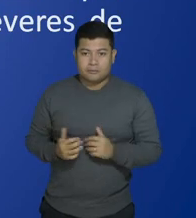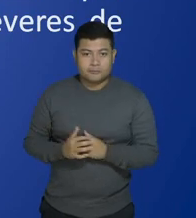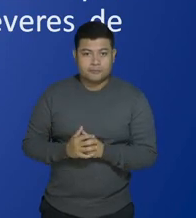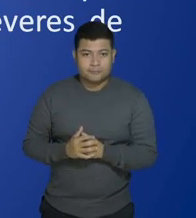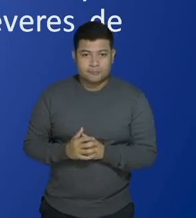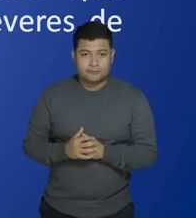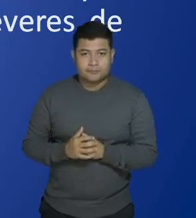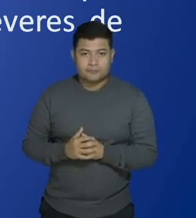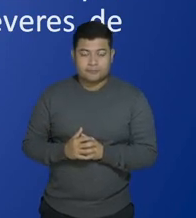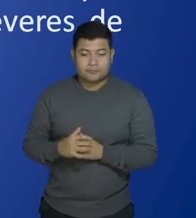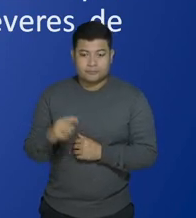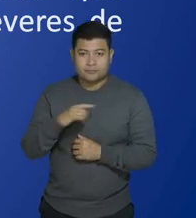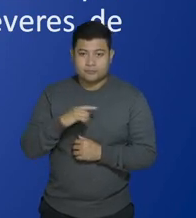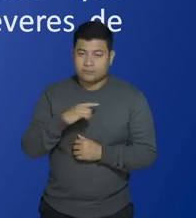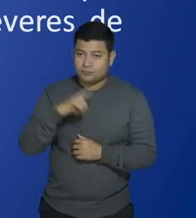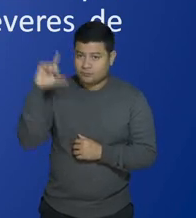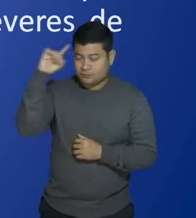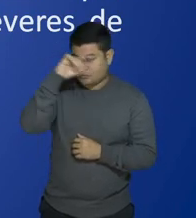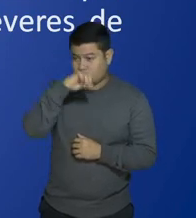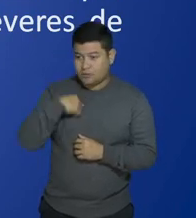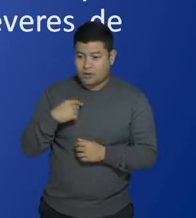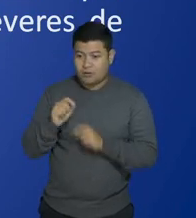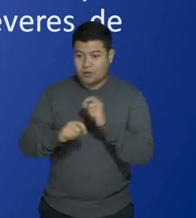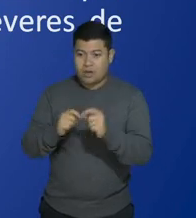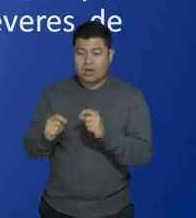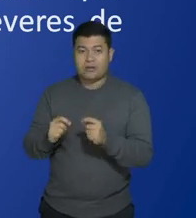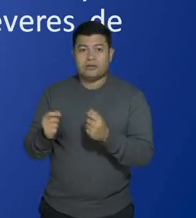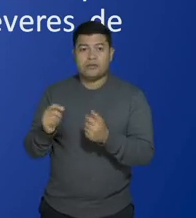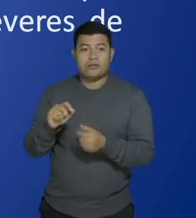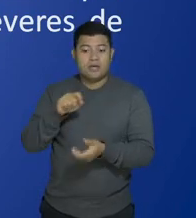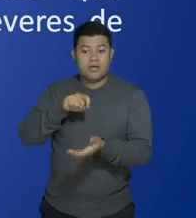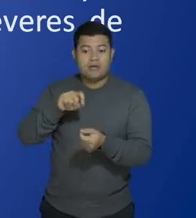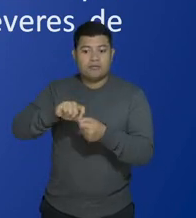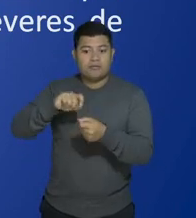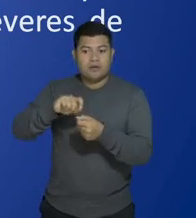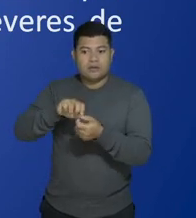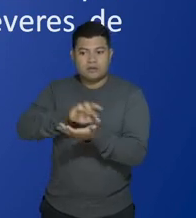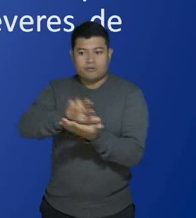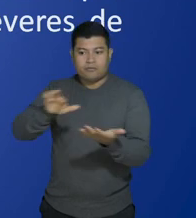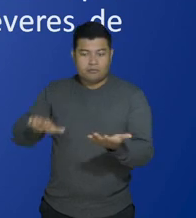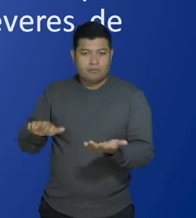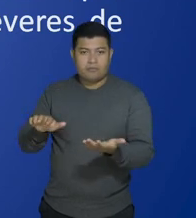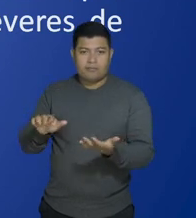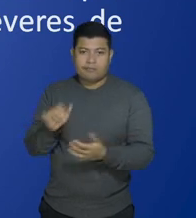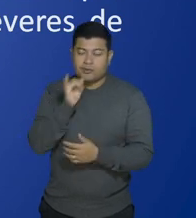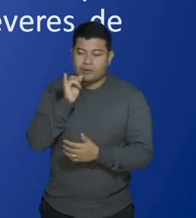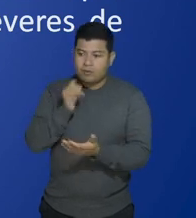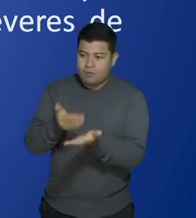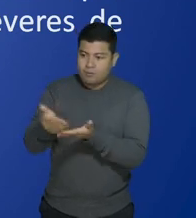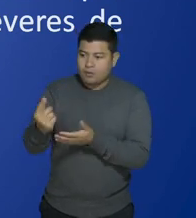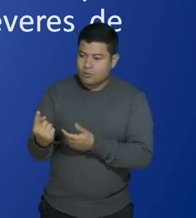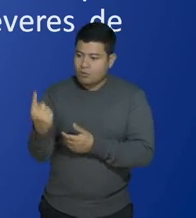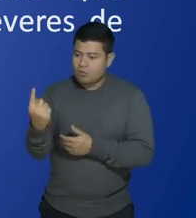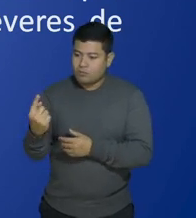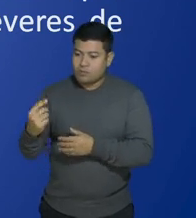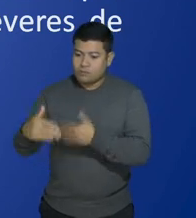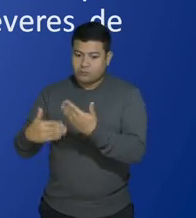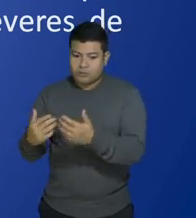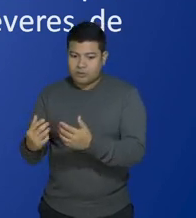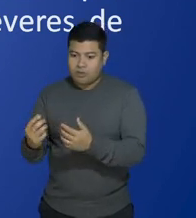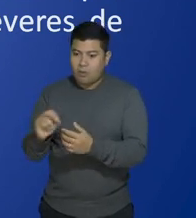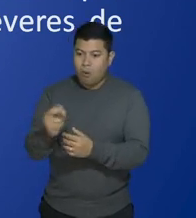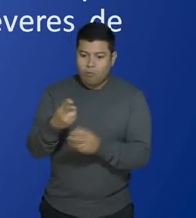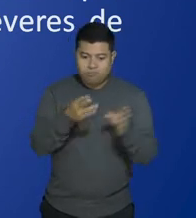Tem dificuldade para organizar tarefas e atividades. Né? Ele não consegue assim começar uma e acabar, organizar essa é a primeira, essa é a